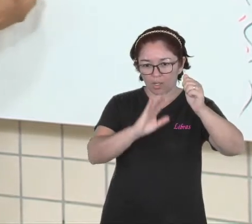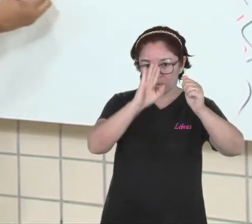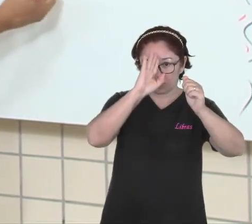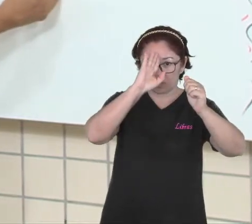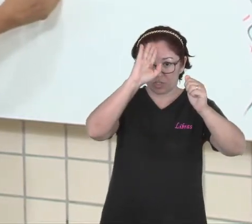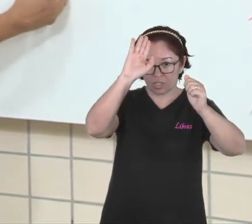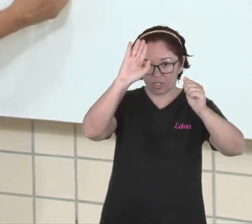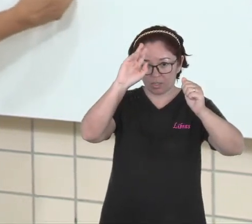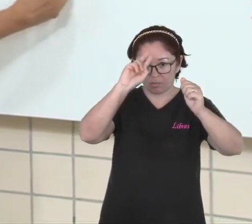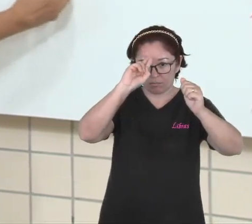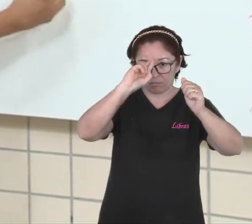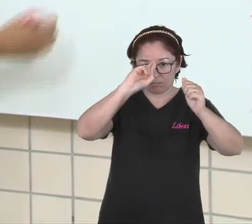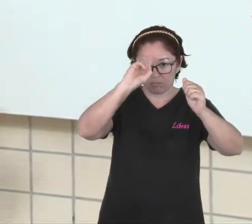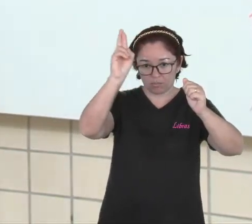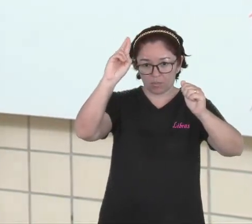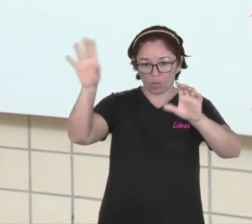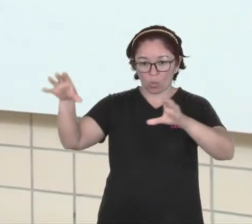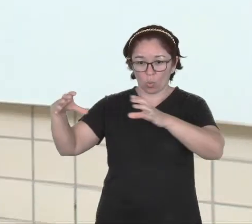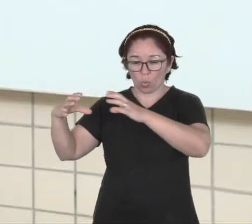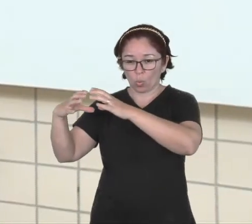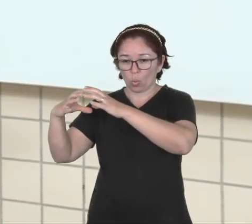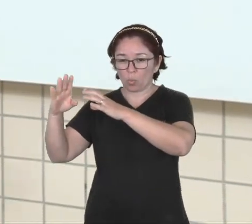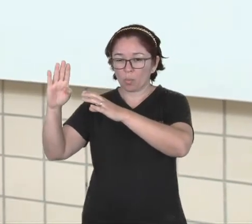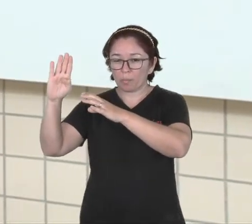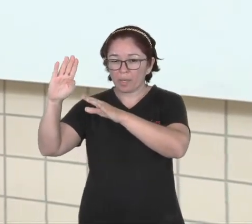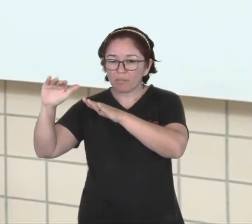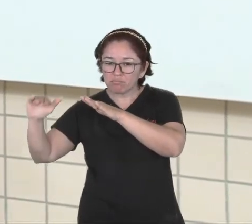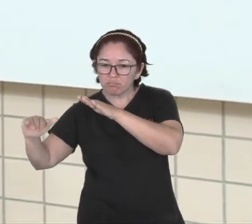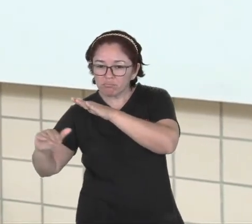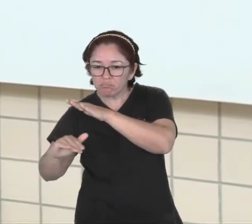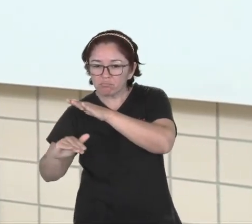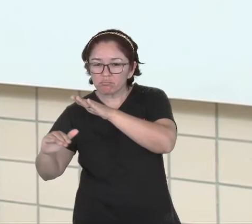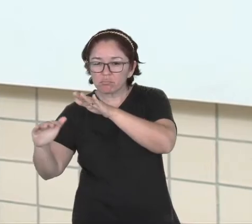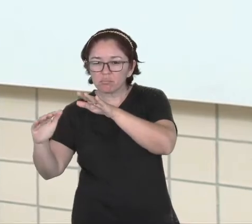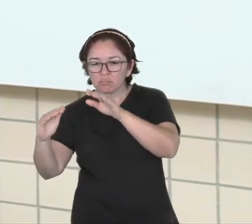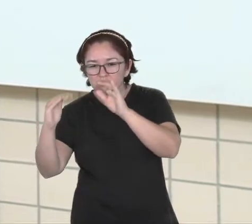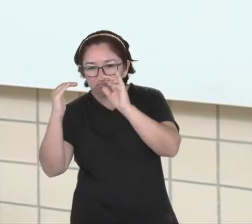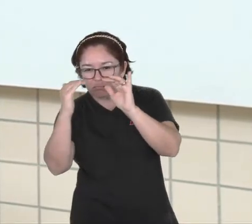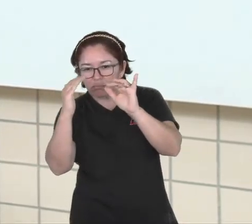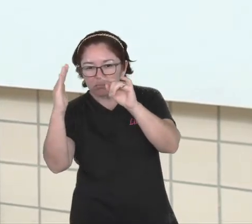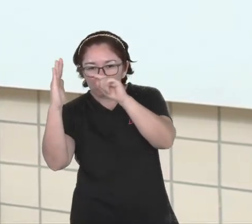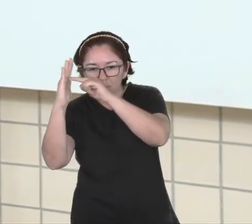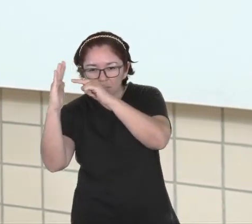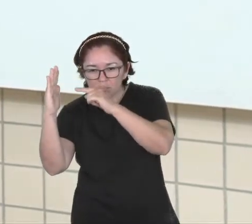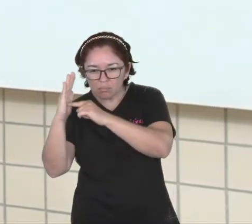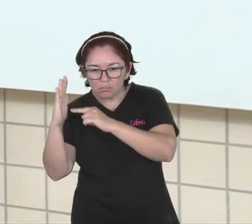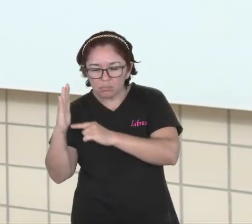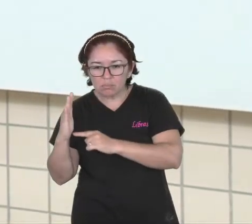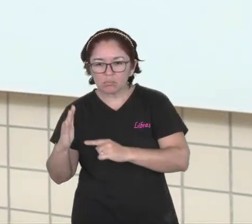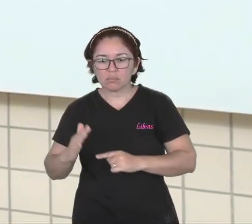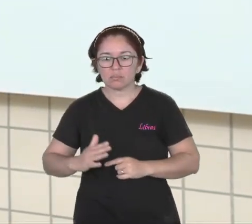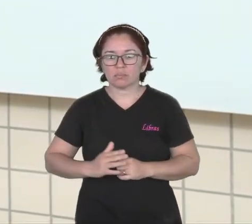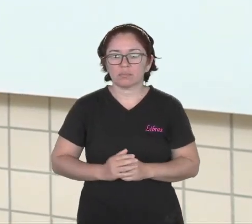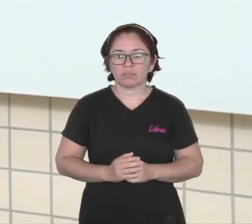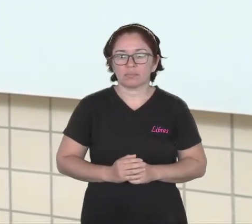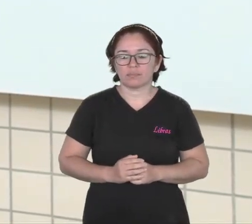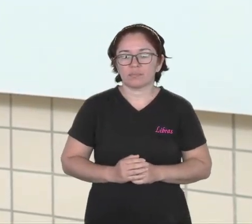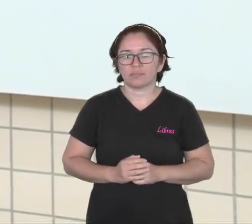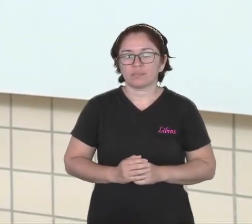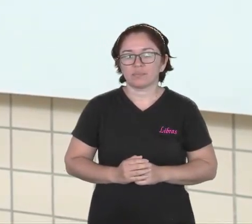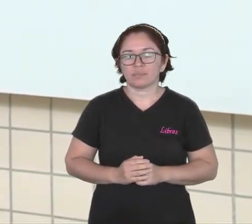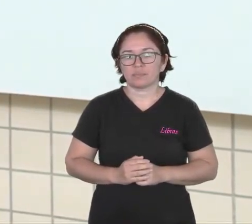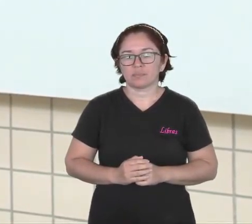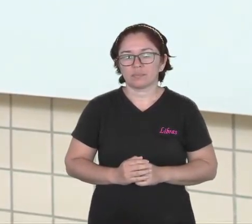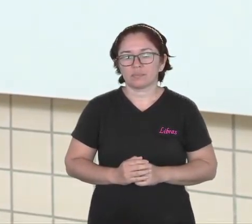ou simplesmente dizer que todo o conjunto B eu poderia ter usado como resposta, tudo bem? Bom, a última coisa que ele